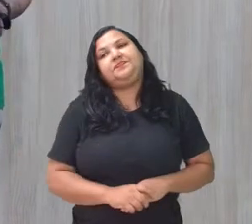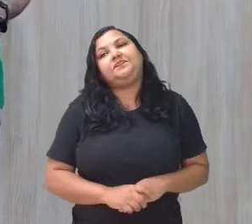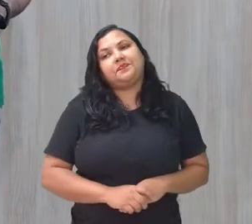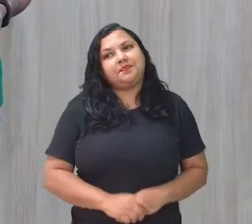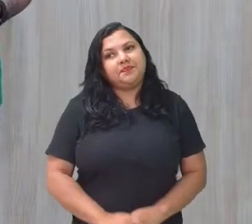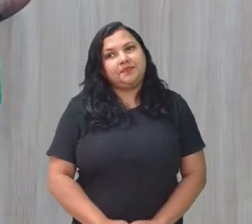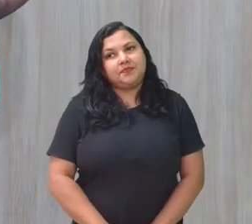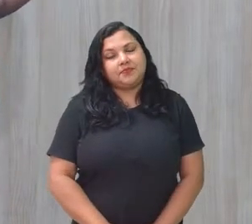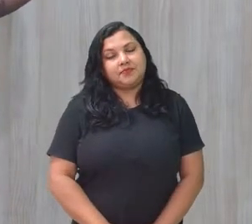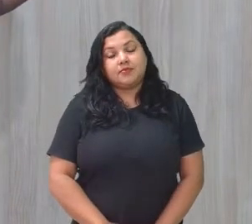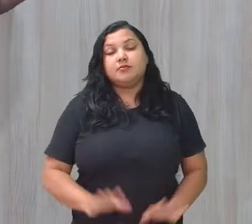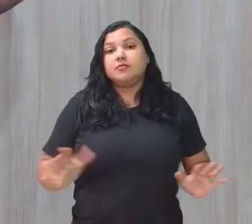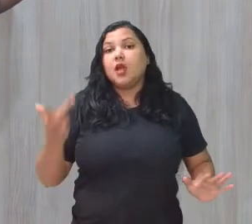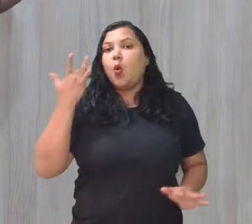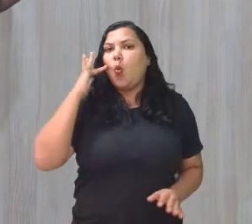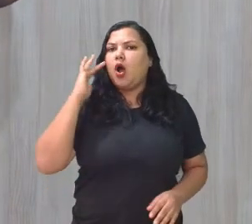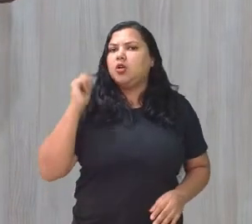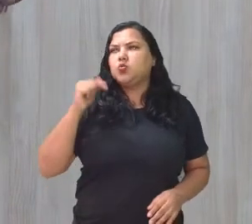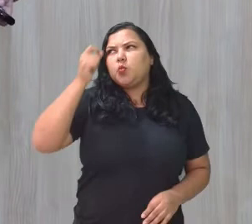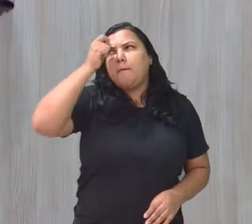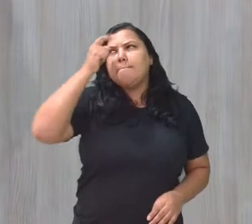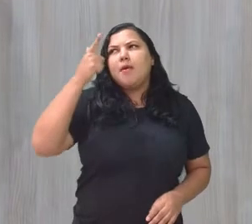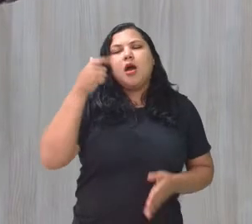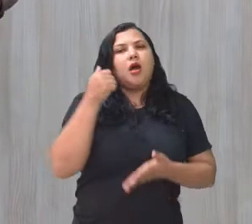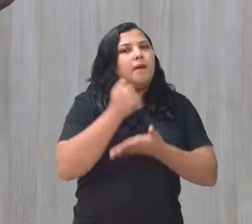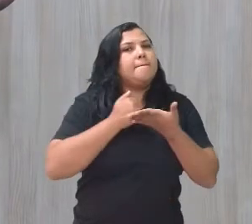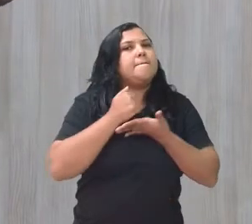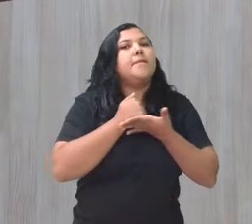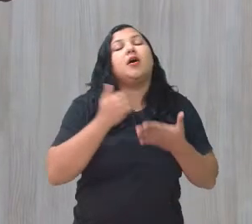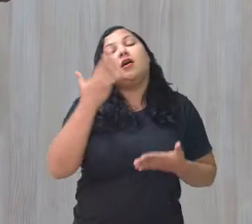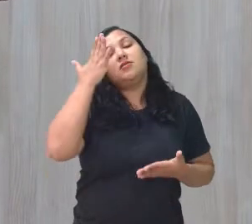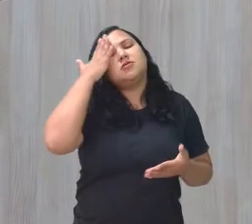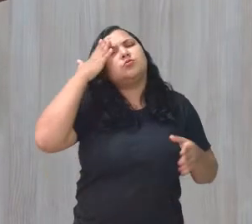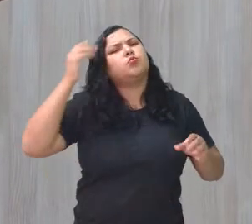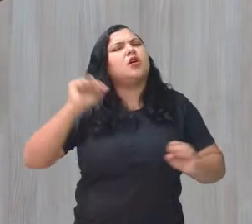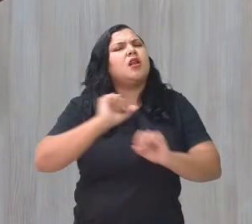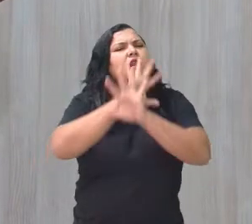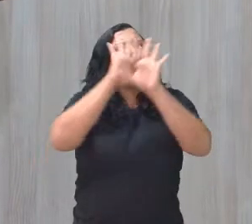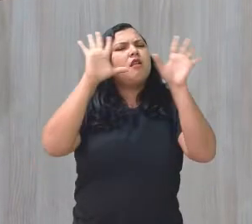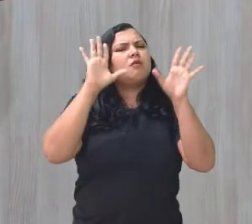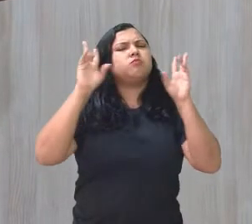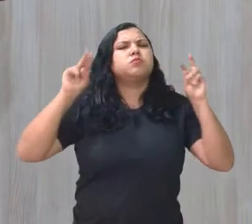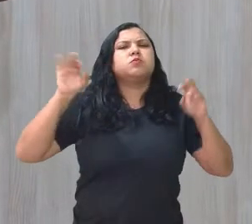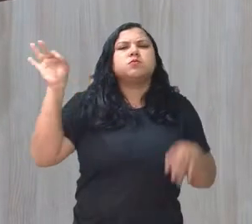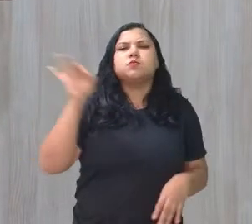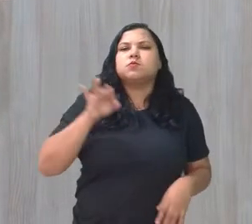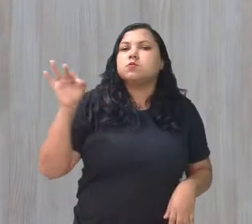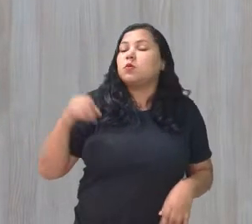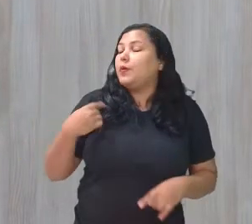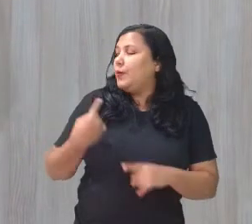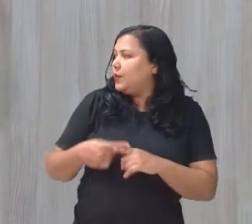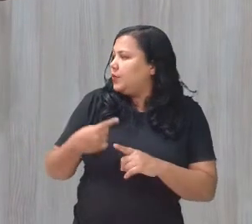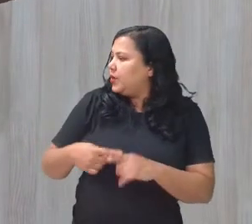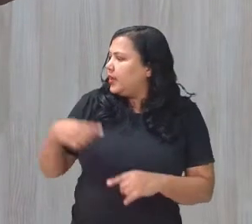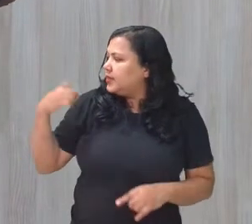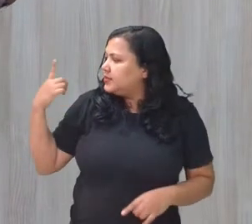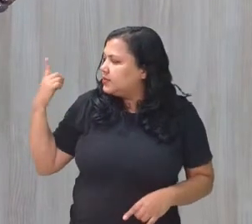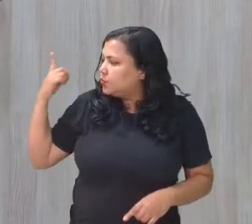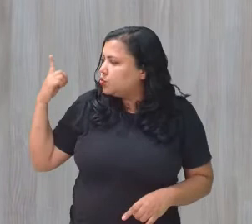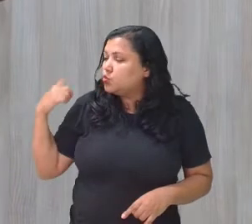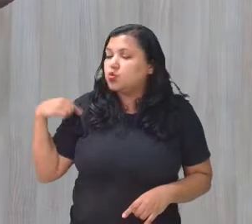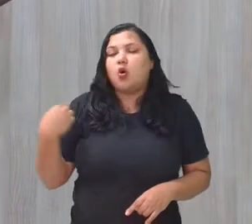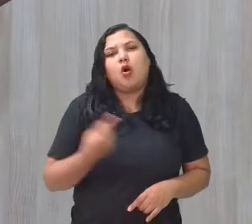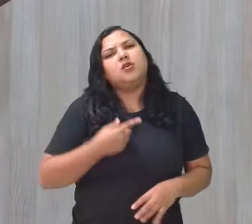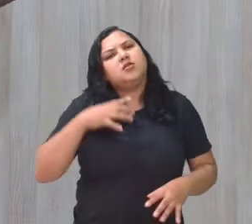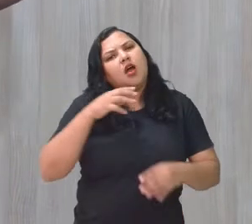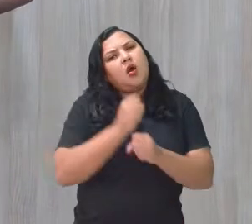de 100. Eu acho que essa é a ideia básica para a gente compreender bem porcentagem, porque a gente faz o cálculo e interpreta